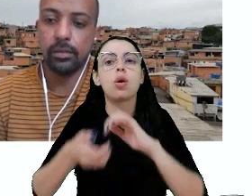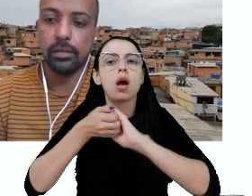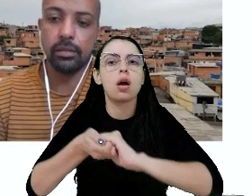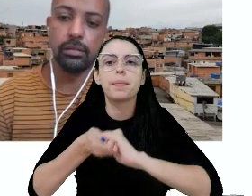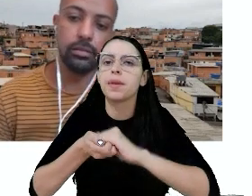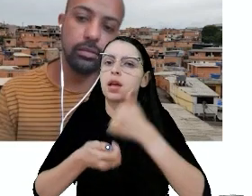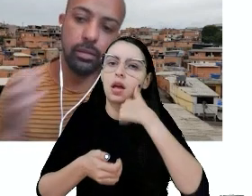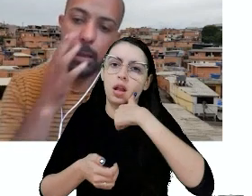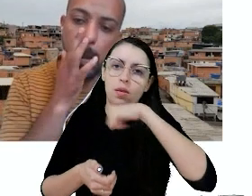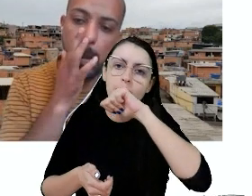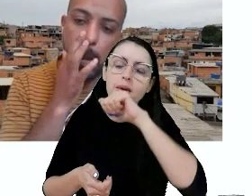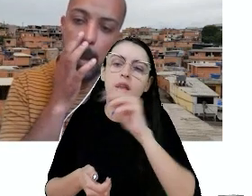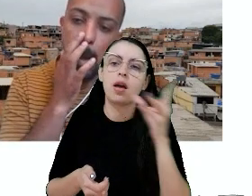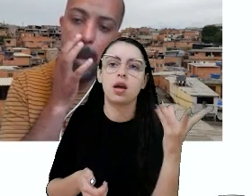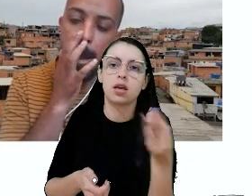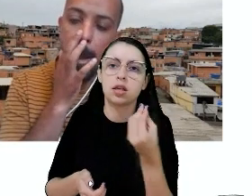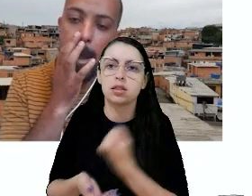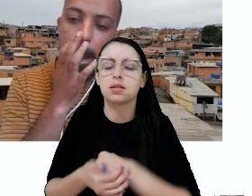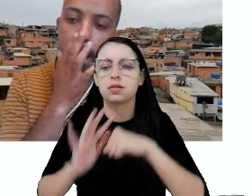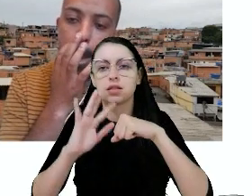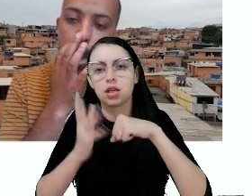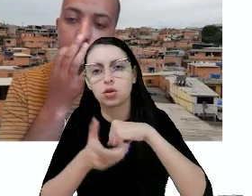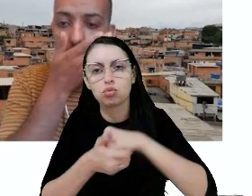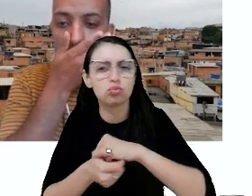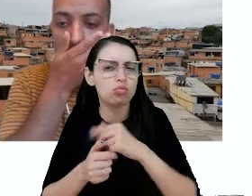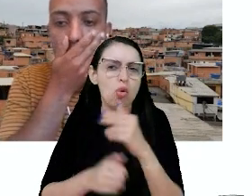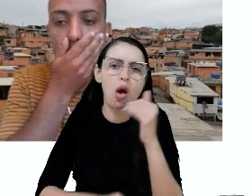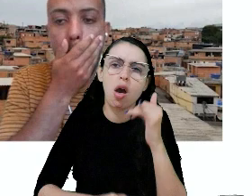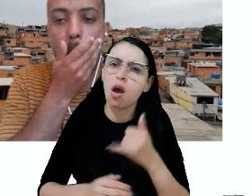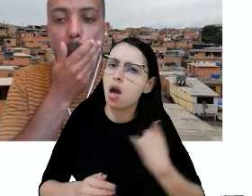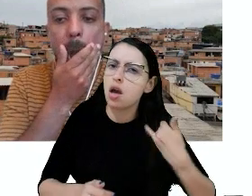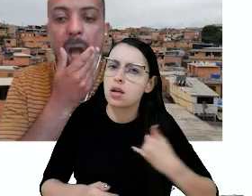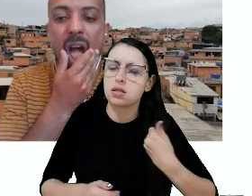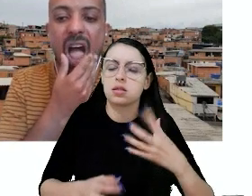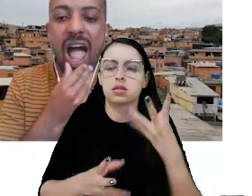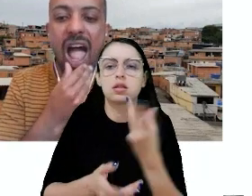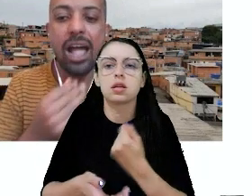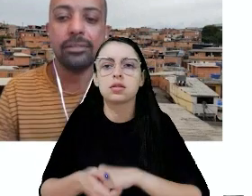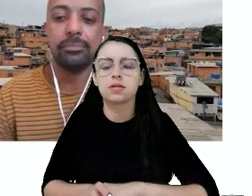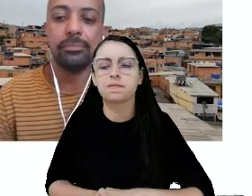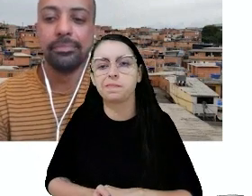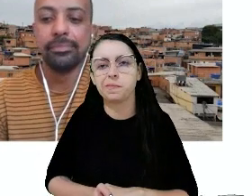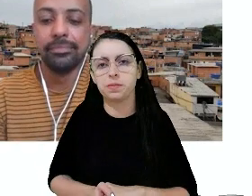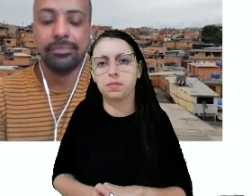todas as mães pandêmicas de todas as idades.